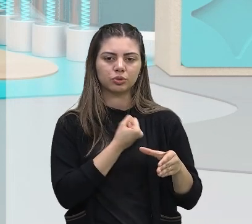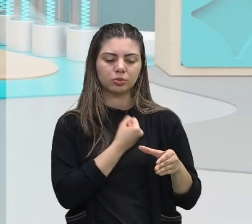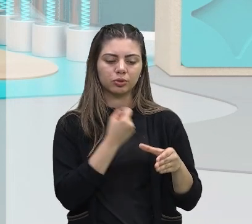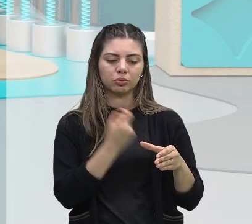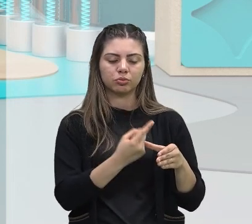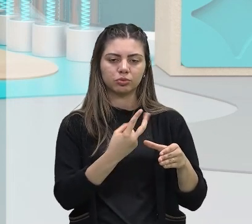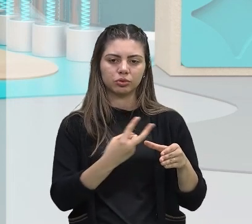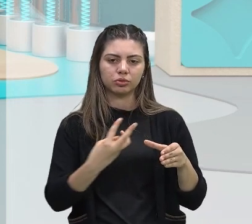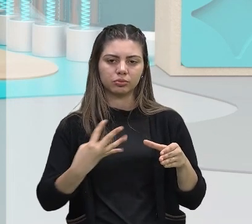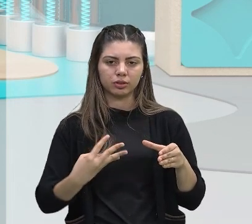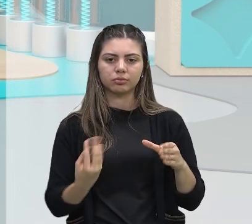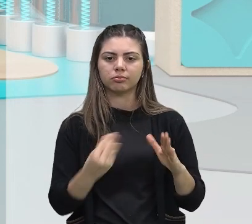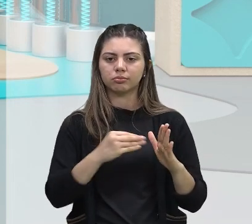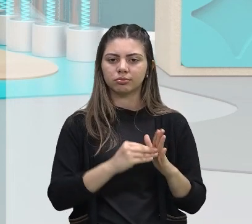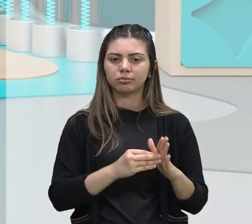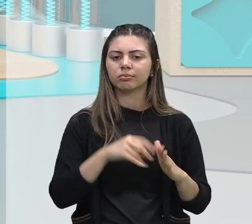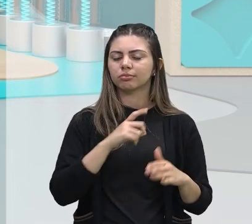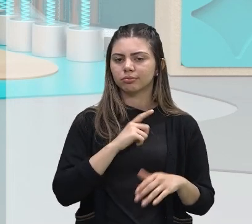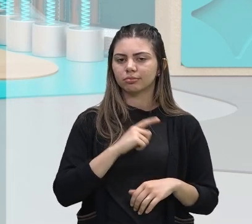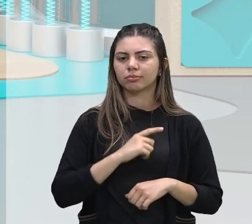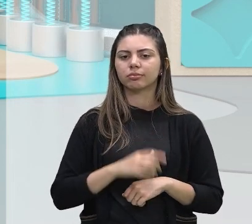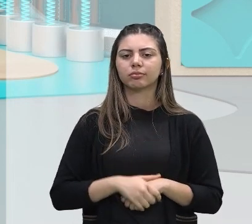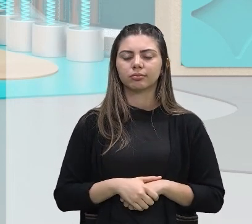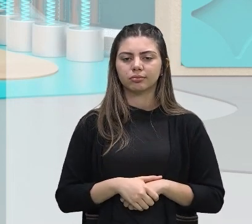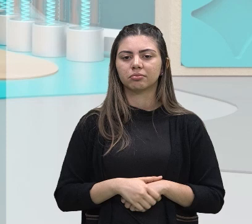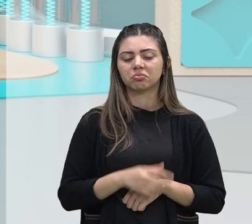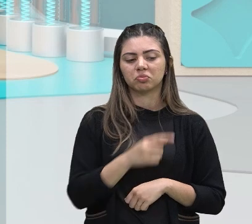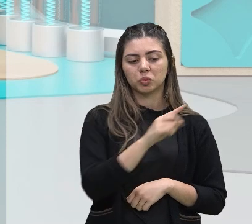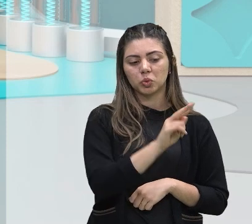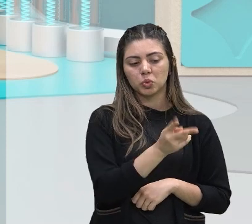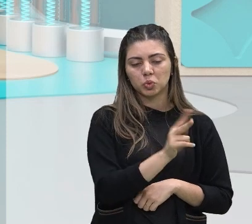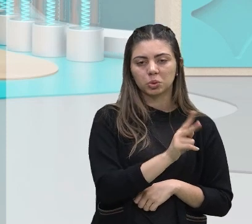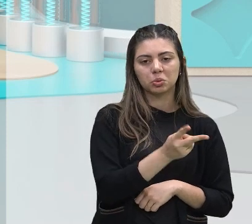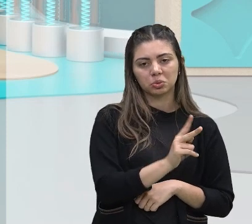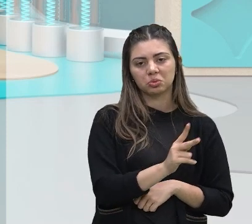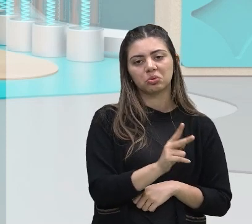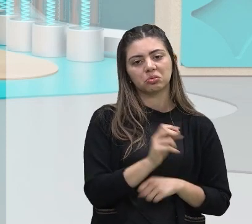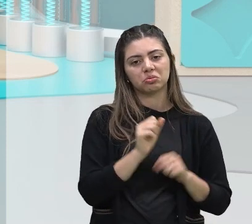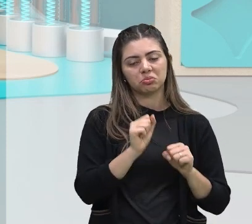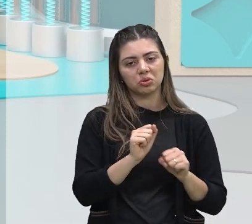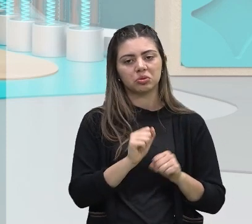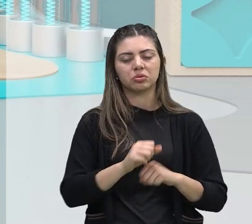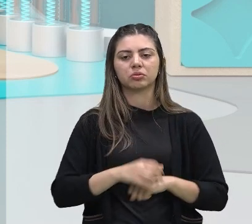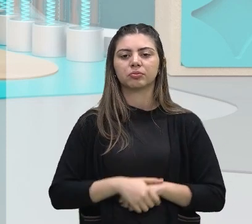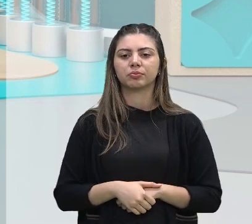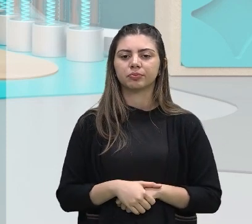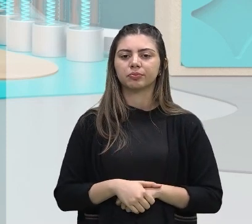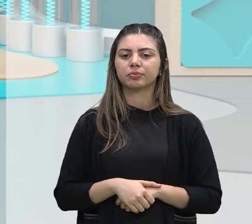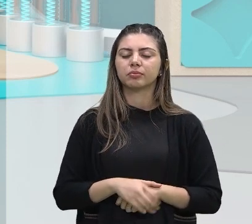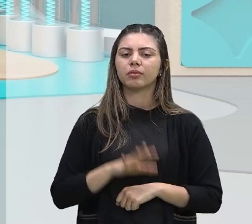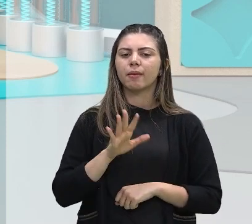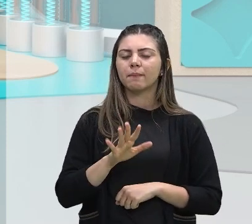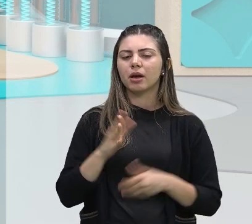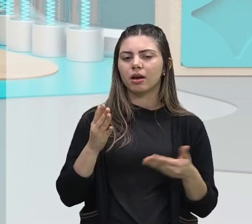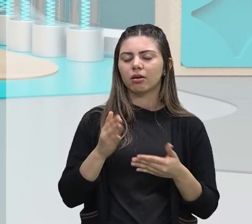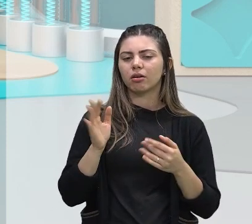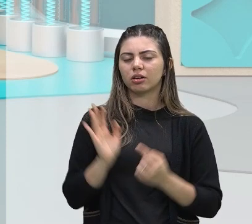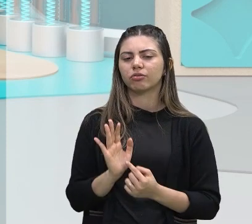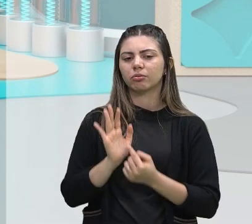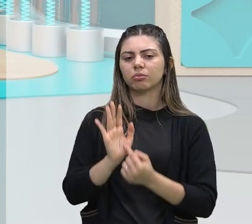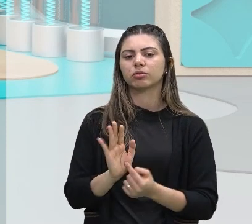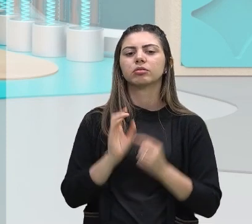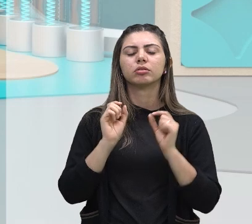os numerais eles estão presentes, tanto cardinais quanto ordinais, multiplicativos, mas aqui no caso eu vou mostrar para